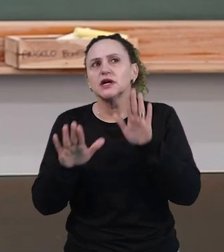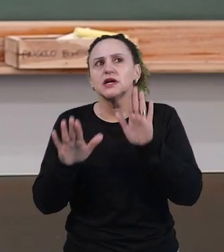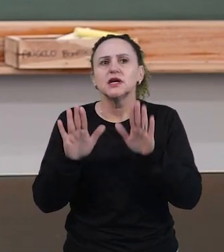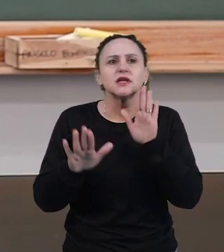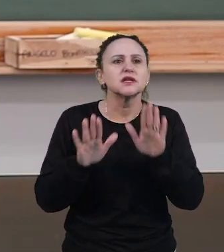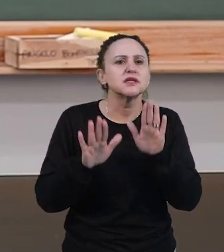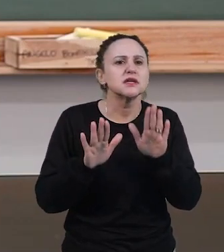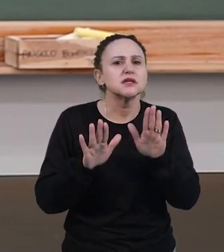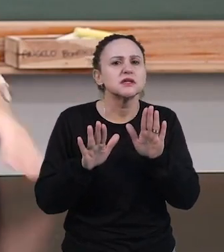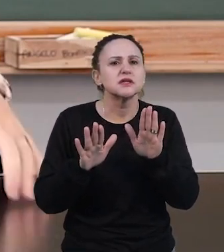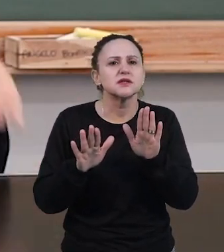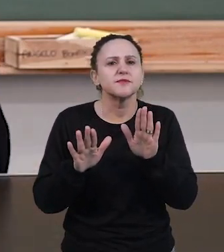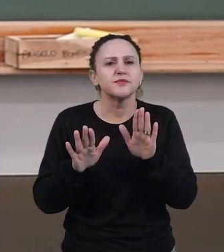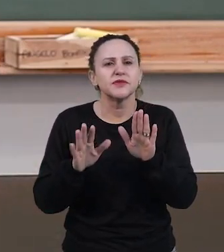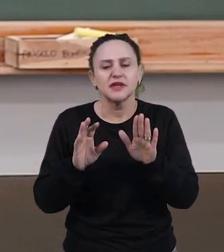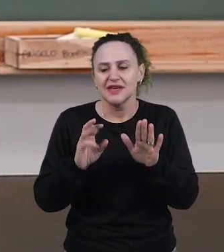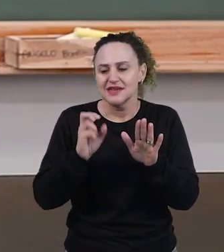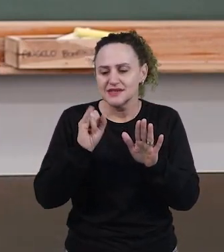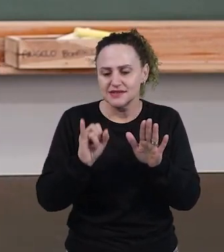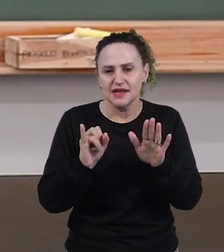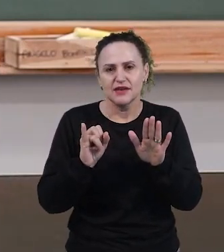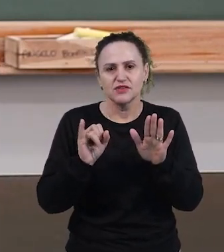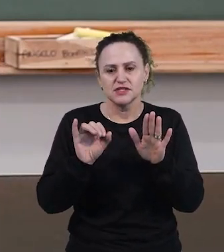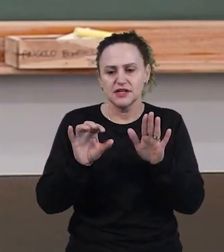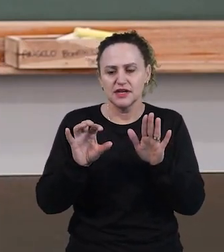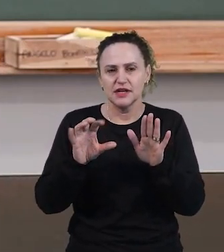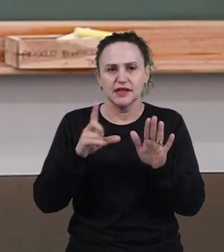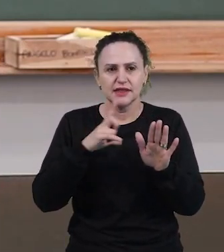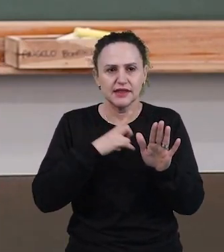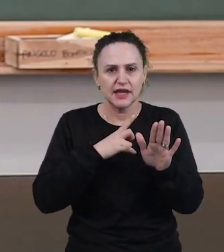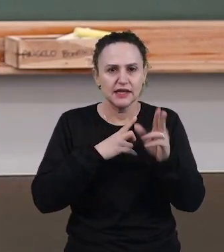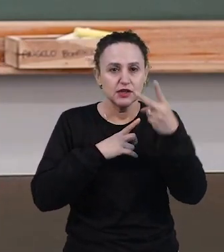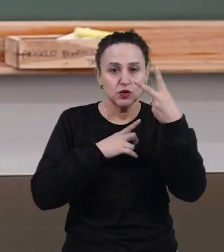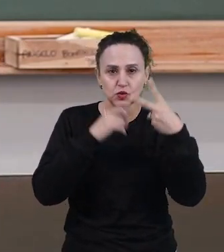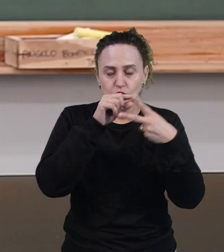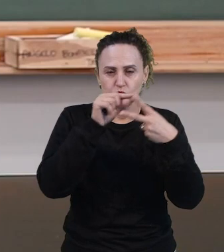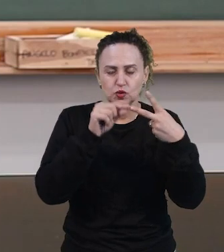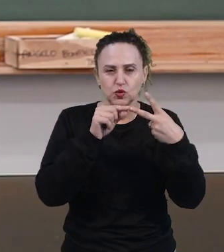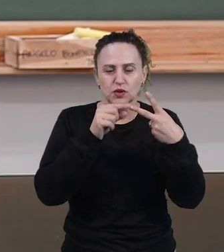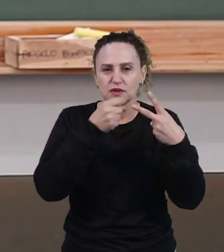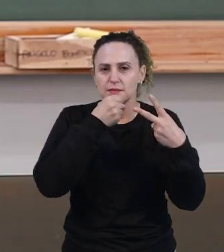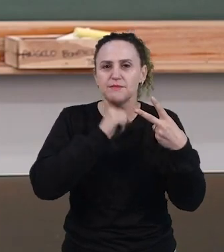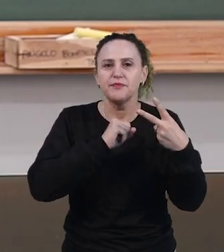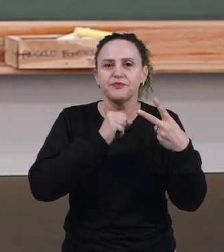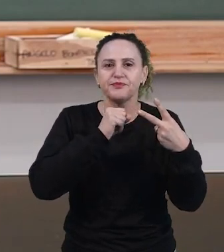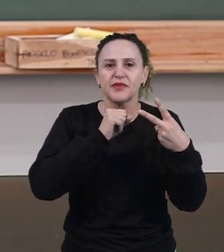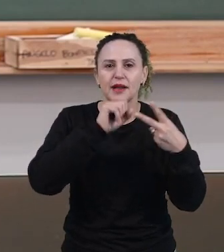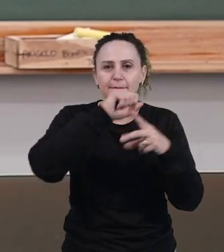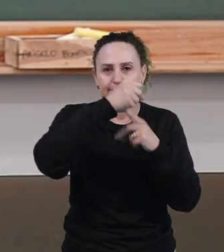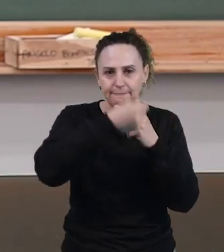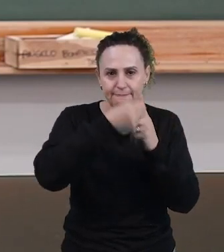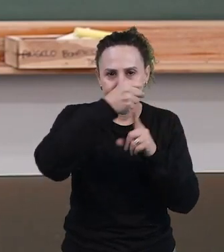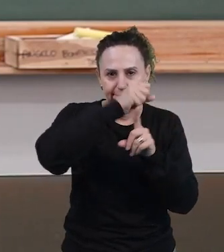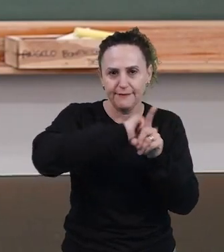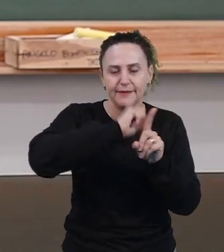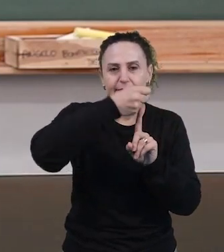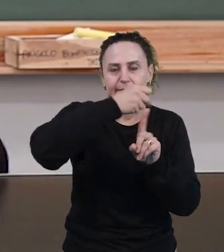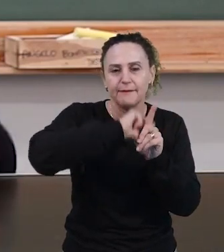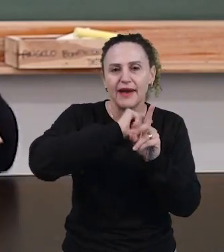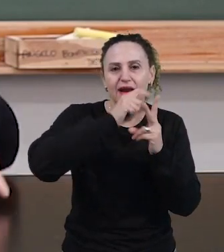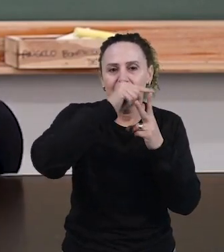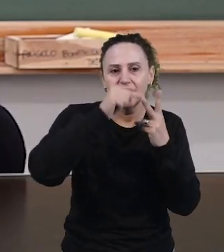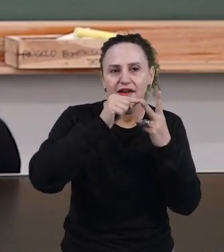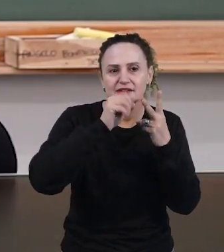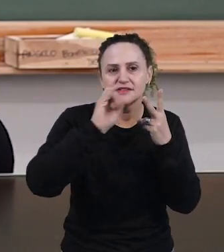menor um pouco, ela já consegue, você tira aqui tem 2 bananas, tirei uma banana, quantas bananas? Ficou uma banana, né? Mas